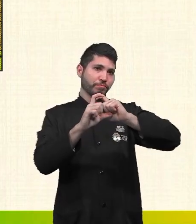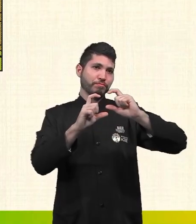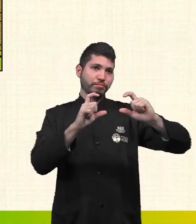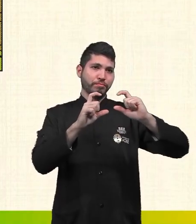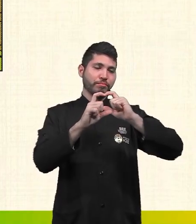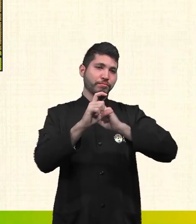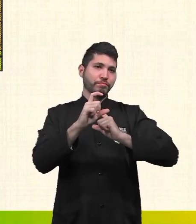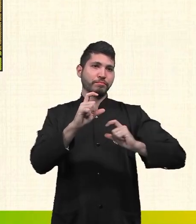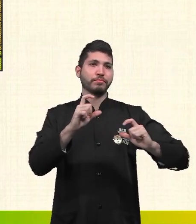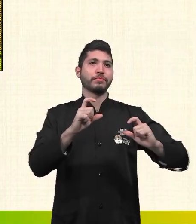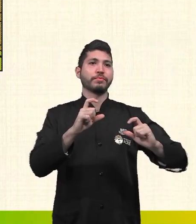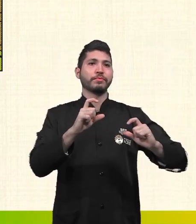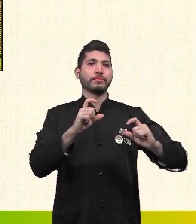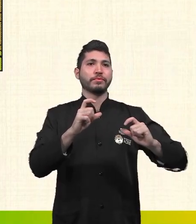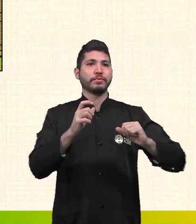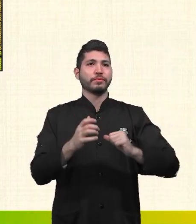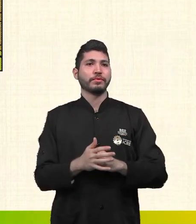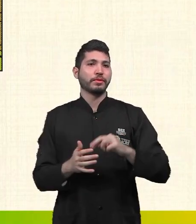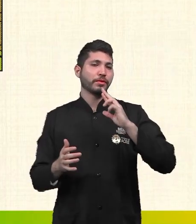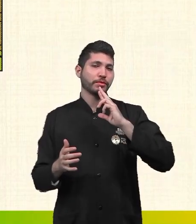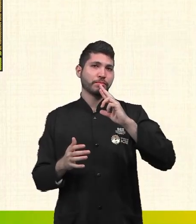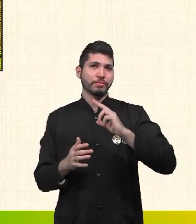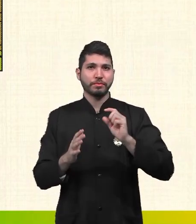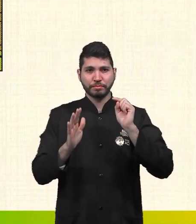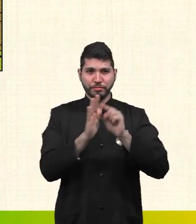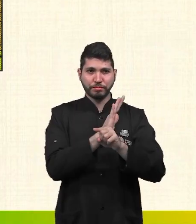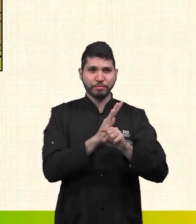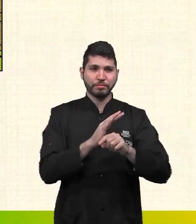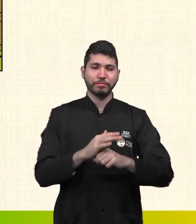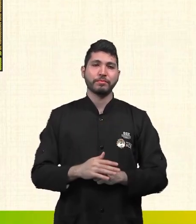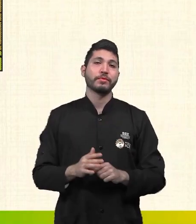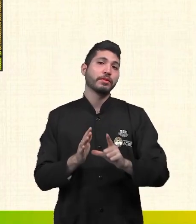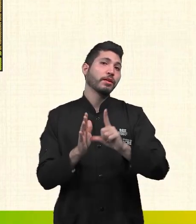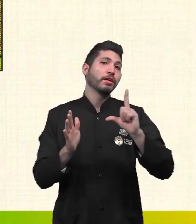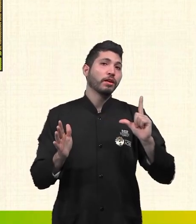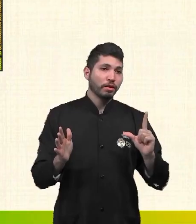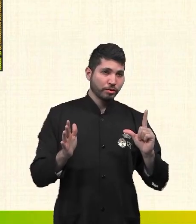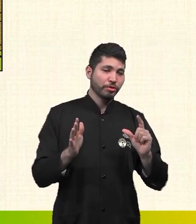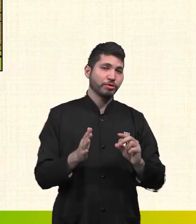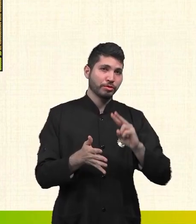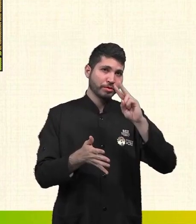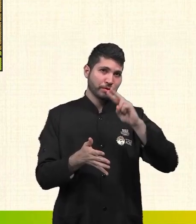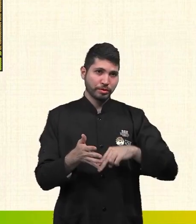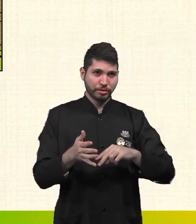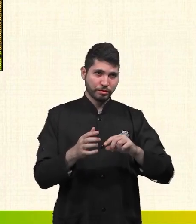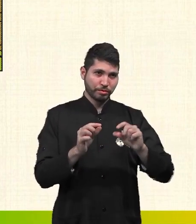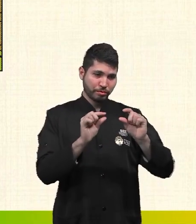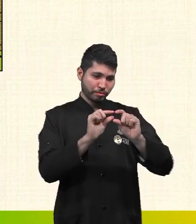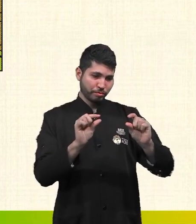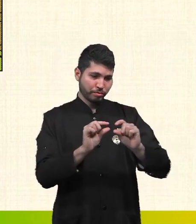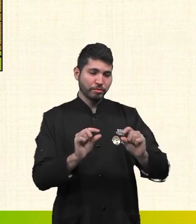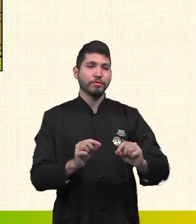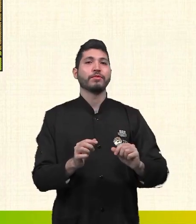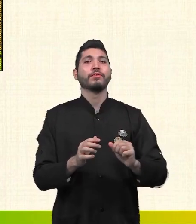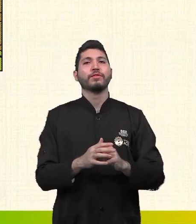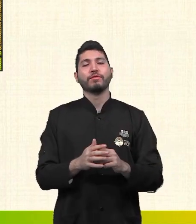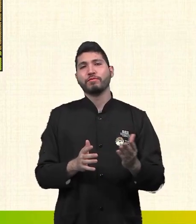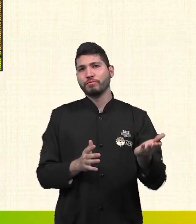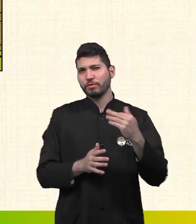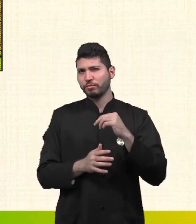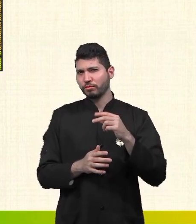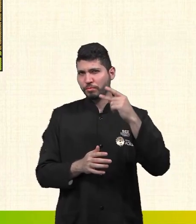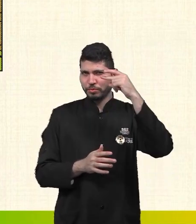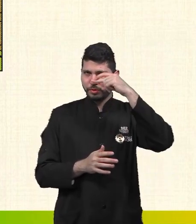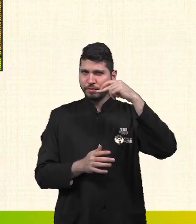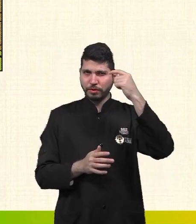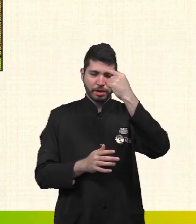questão. Antes de lermos necessariamente as alternativas, vamos observar a imagem, o que é que nós temos